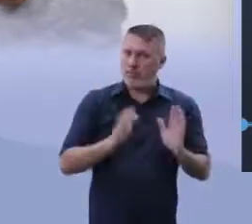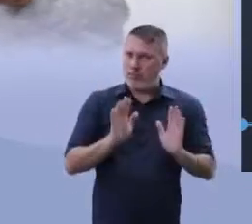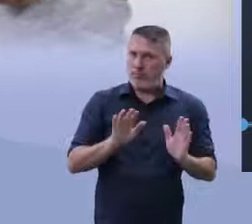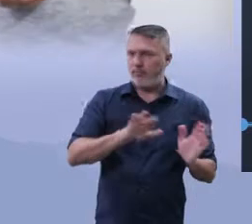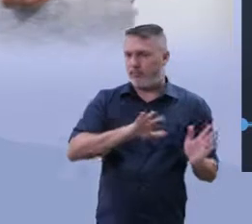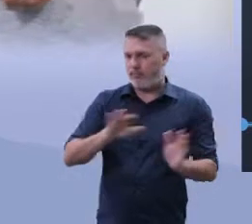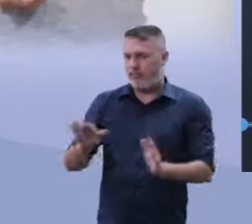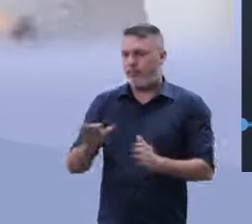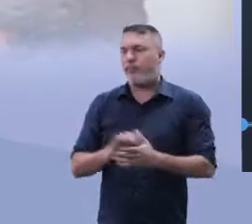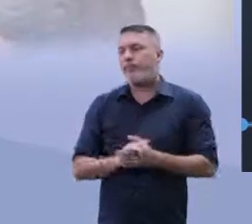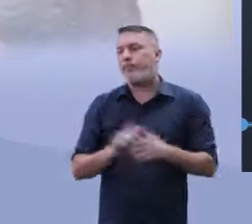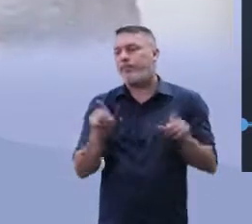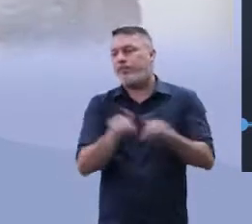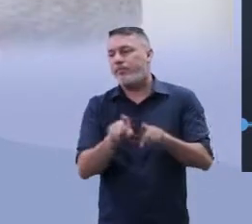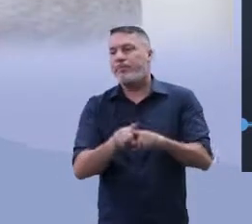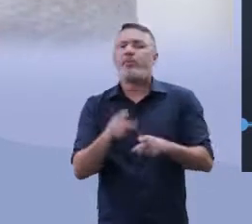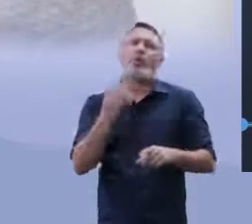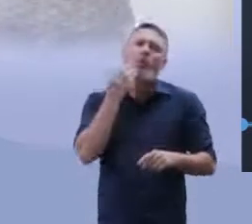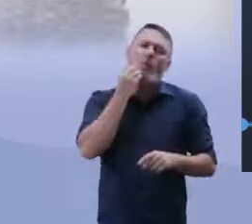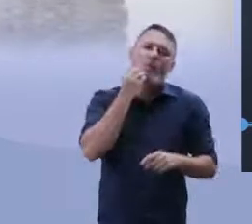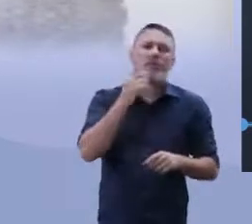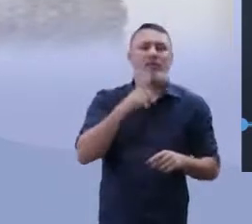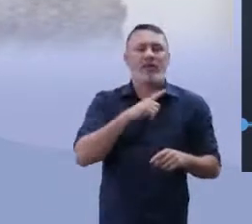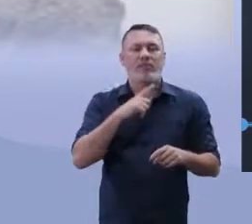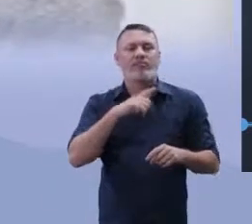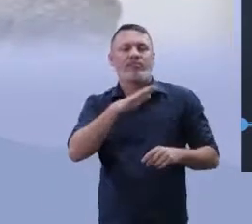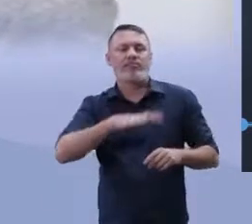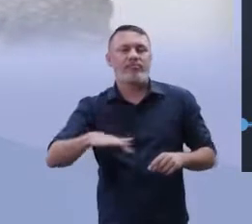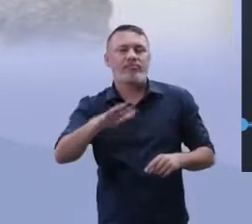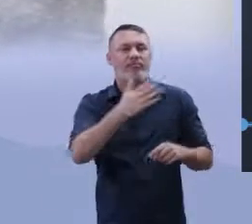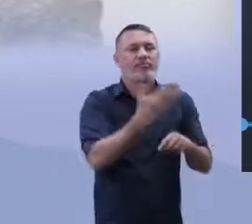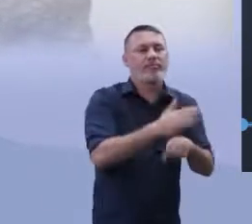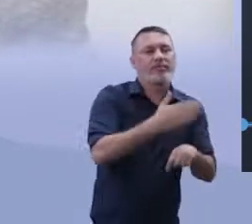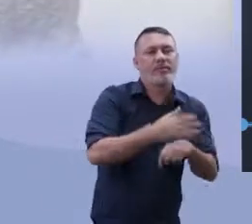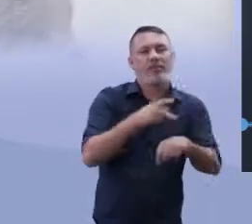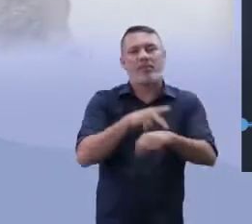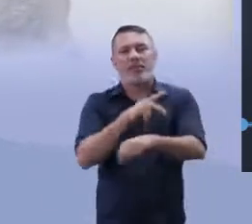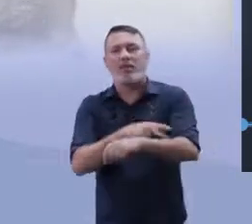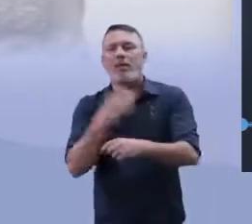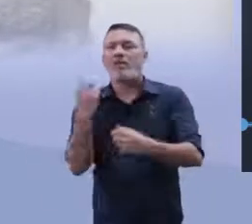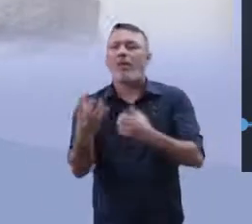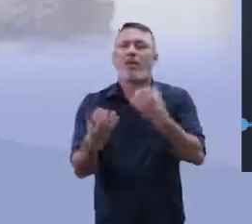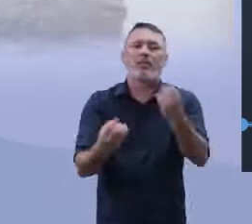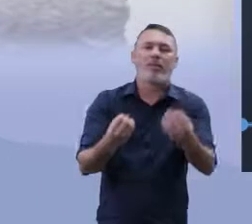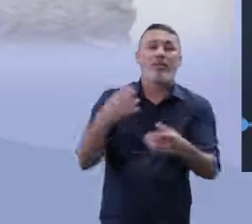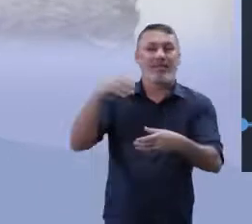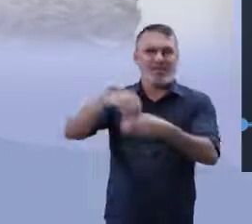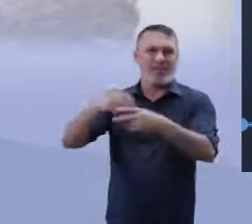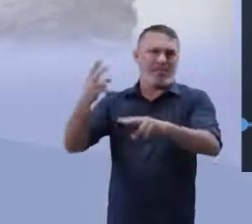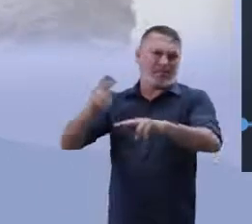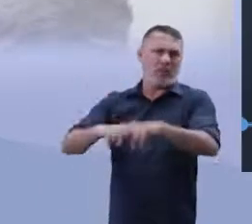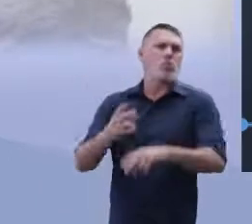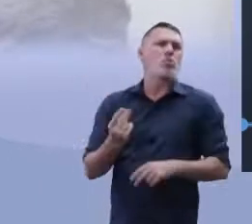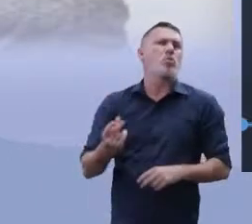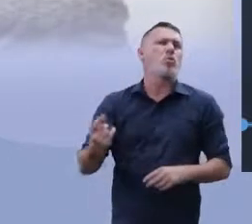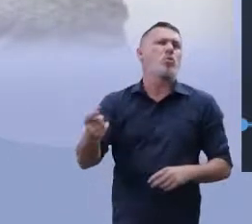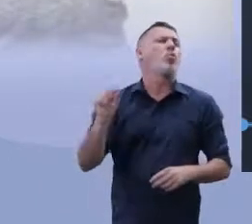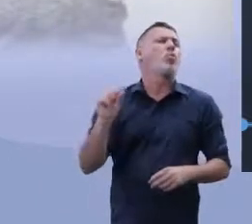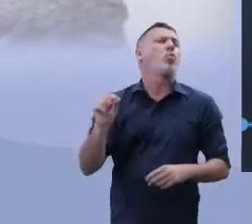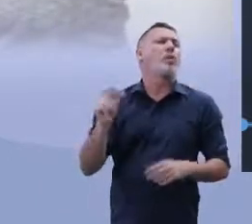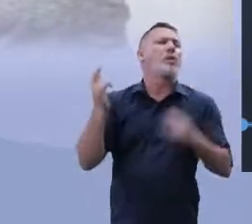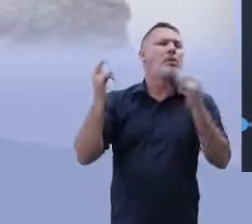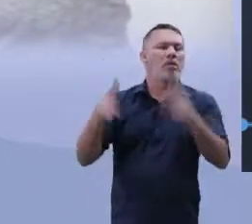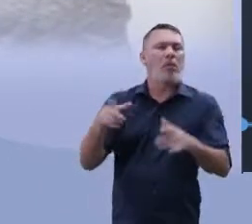redação. E, obviamente, que atividades pedagógicas e esportivas. Você lembra que o sujeito ele vai ficar um período ali, né, porque